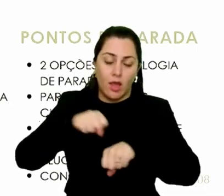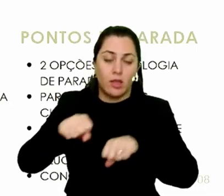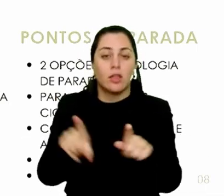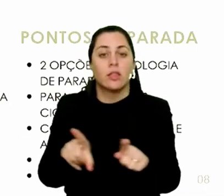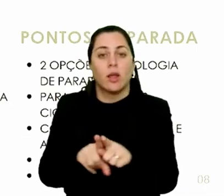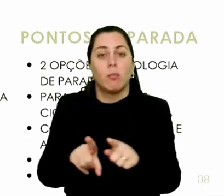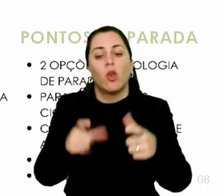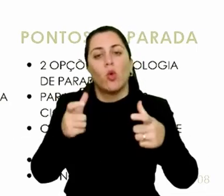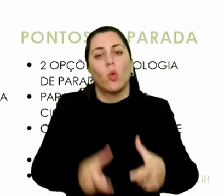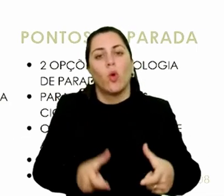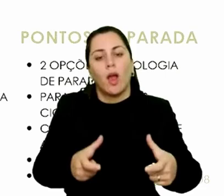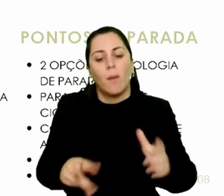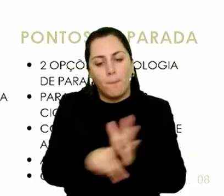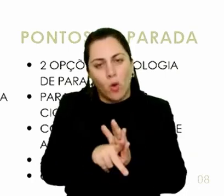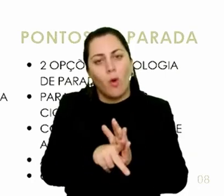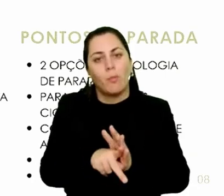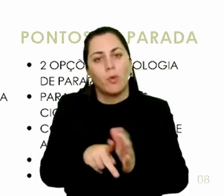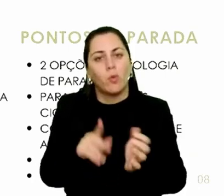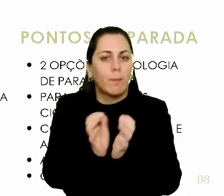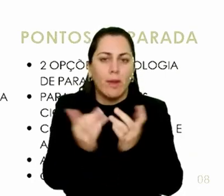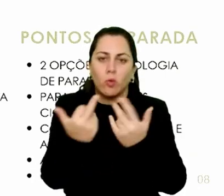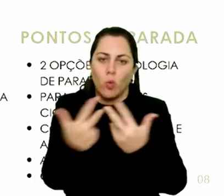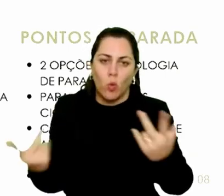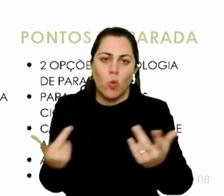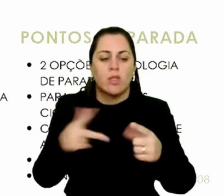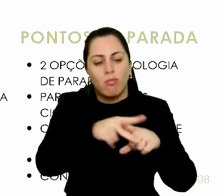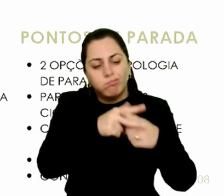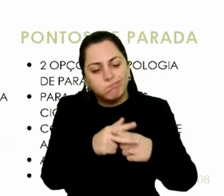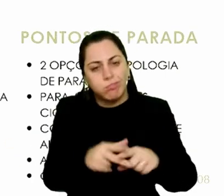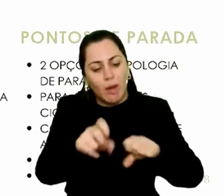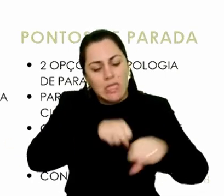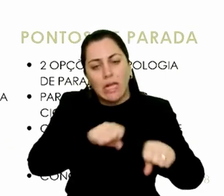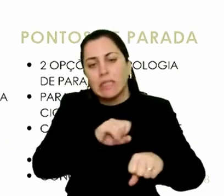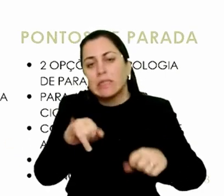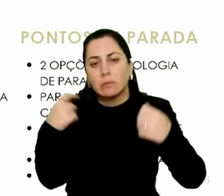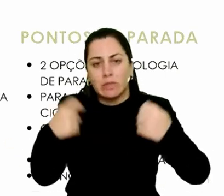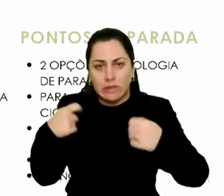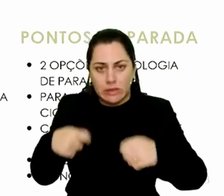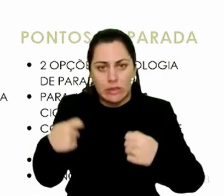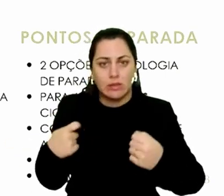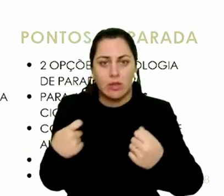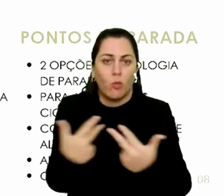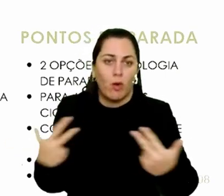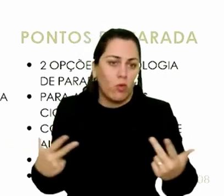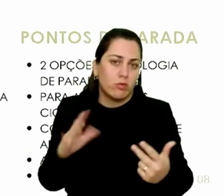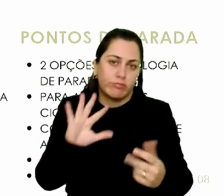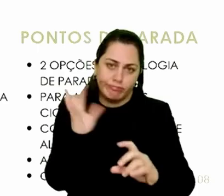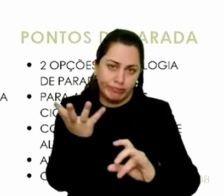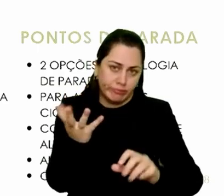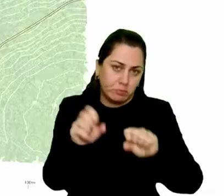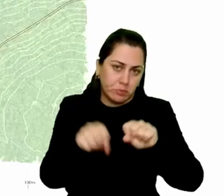um bicicletário com alguns equipamentos básicos ali para conserto de bike, caso seja necessário algum tipo de imprevisto,